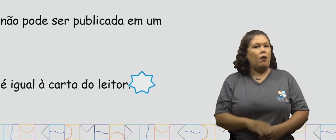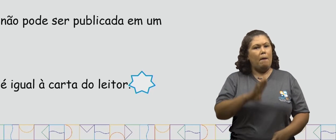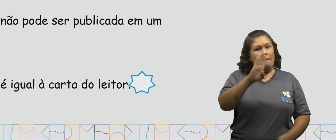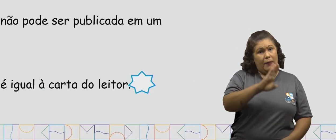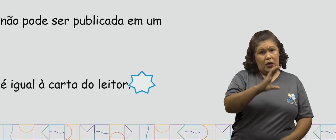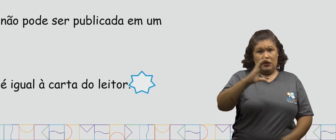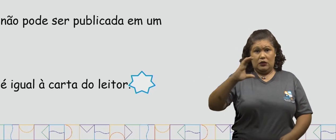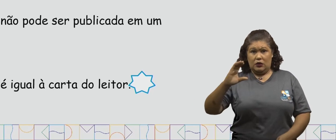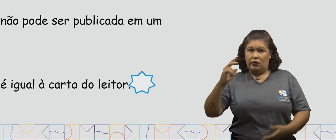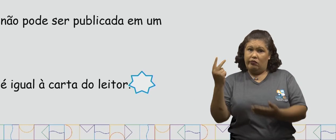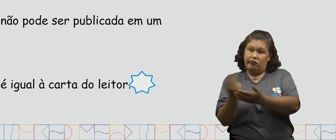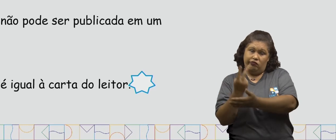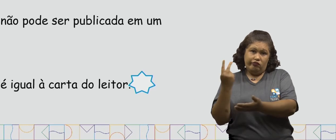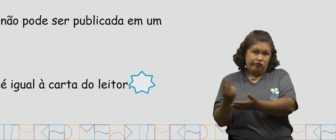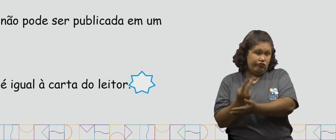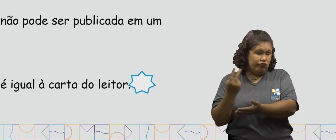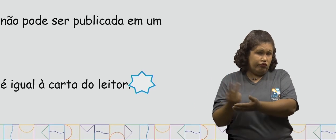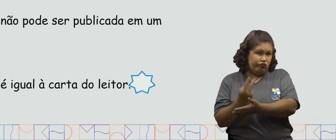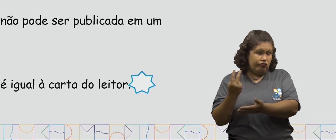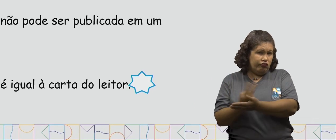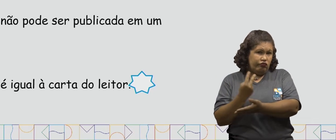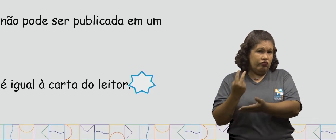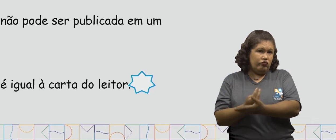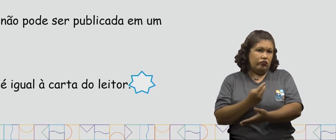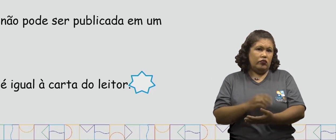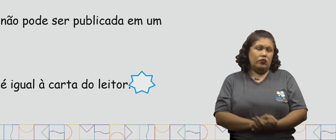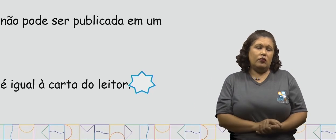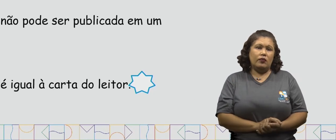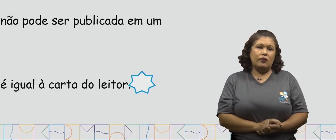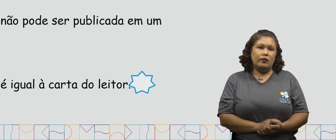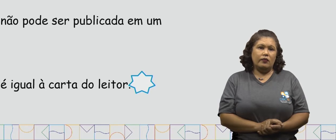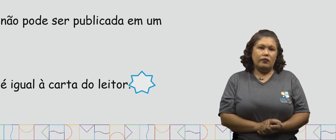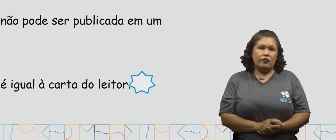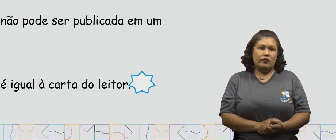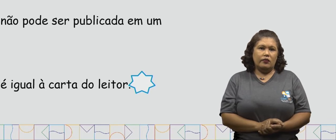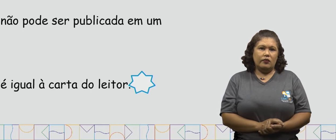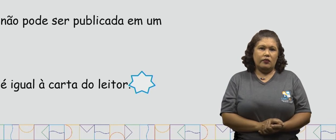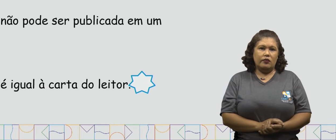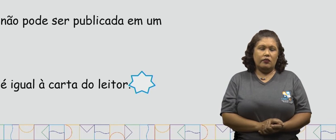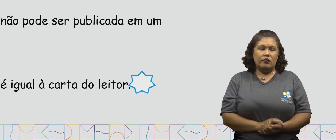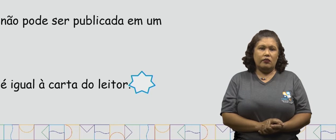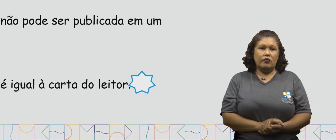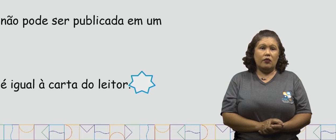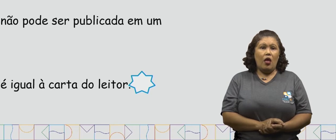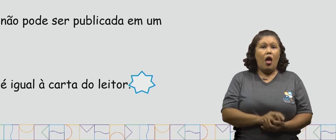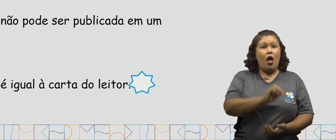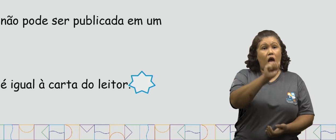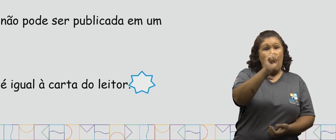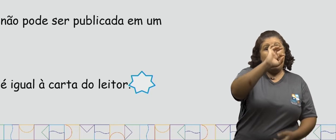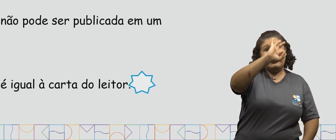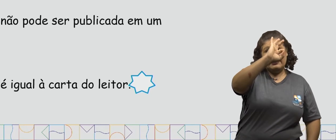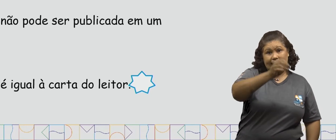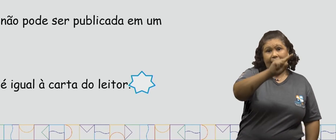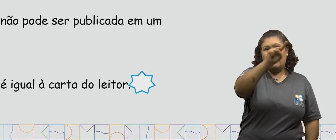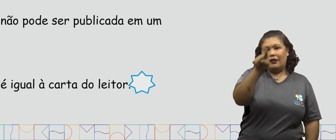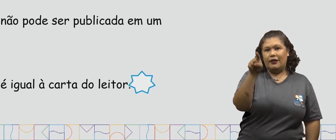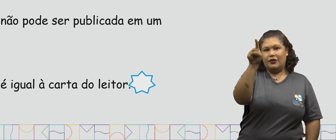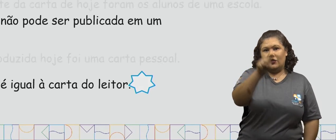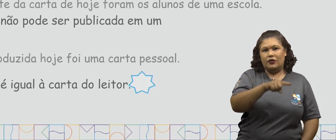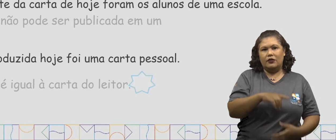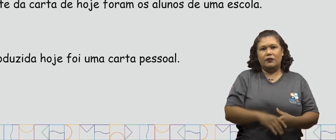letra C, não podemos considerar afirmativas verdadeiras. Ou seja, a resposta correta está na letra